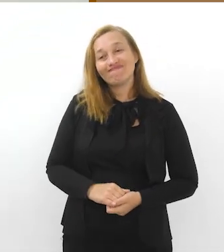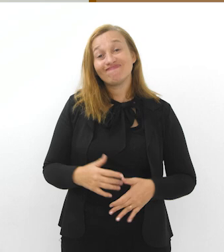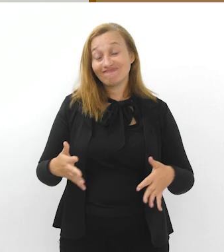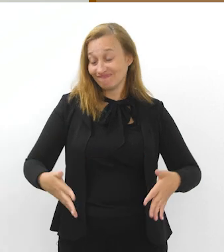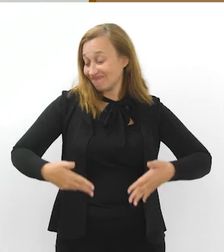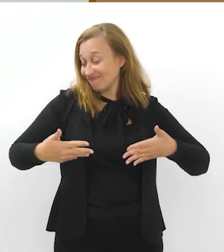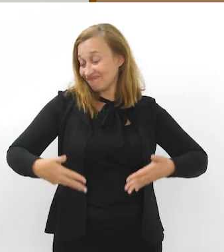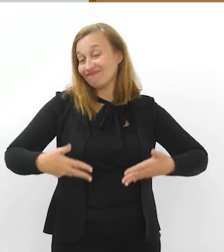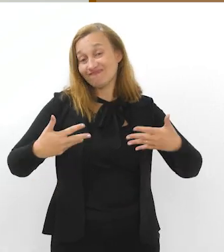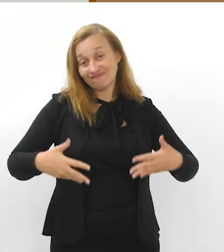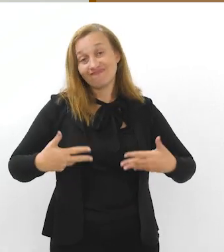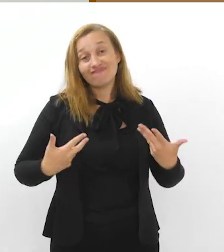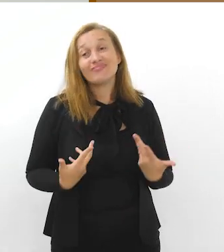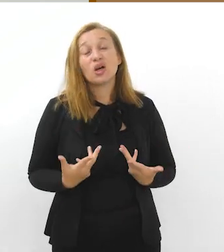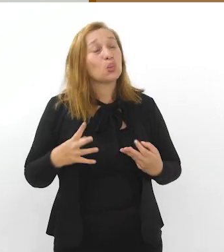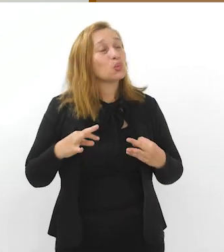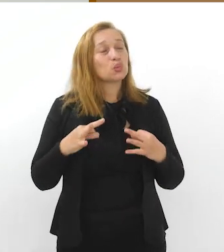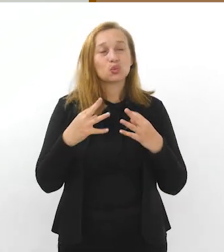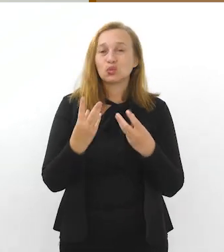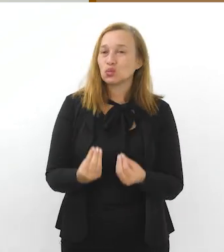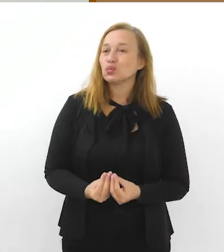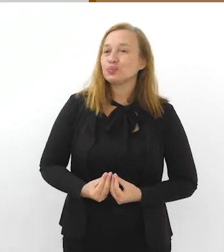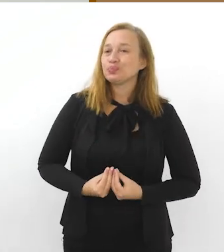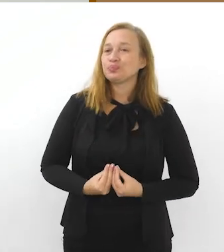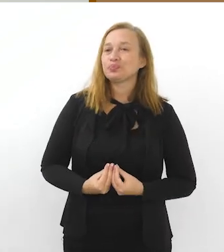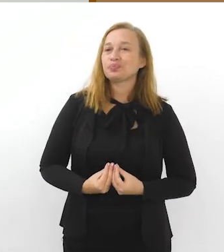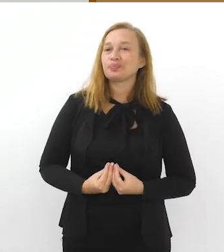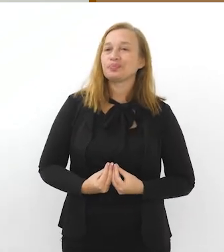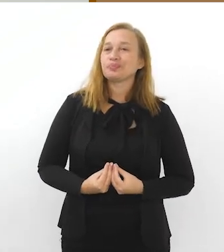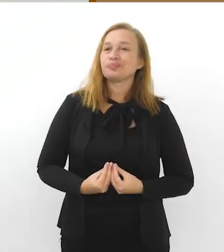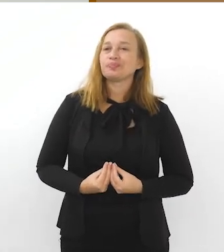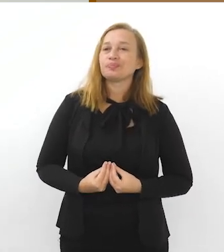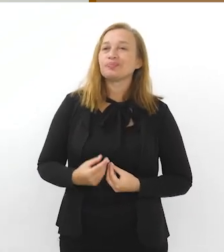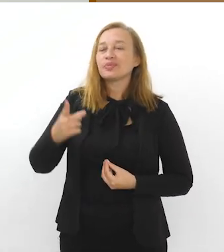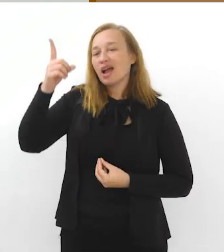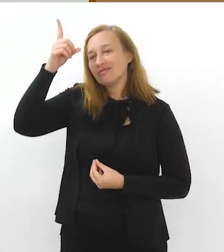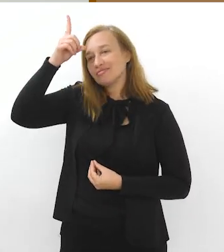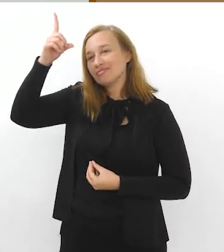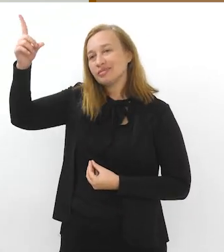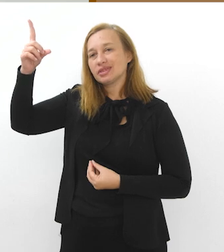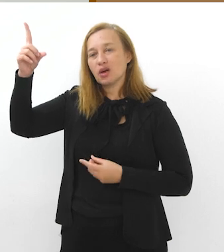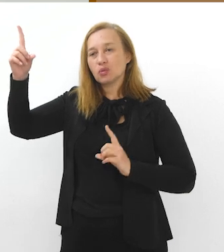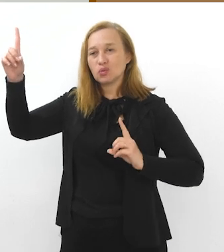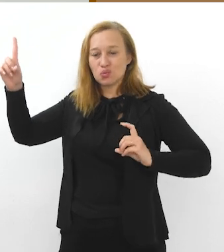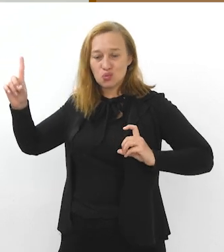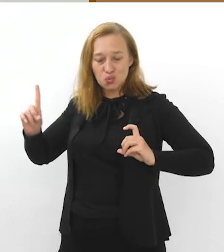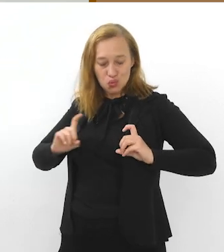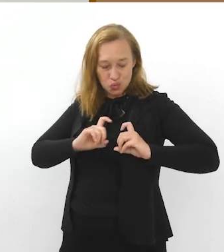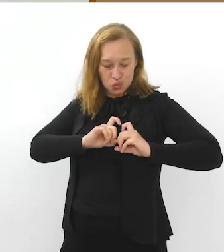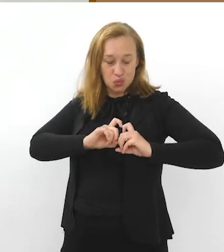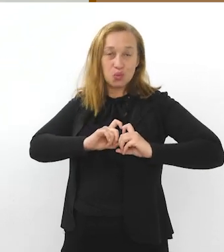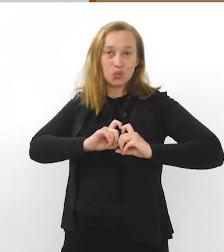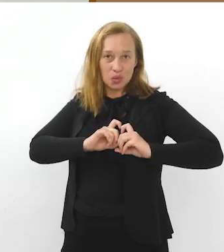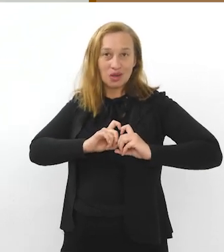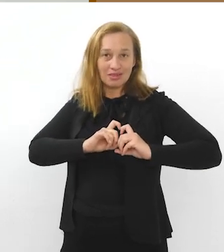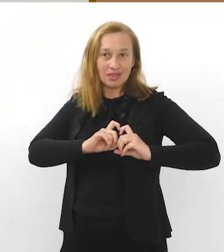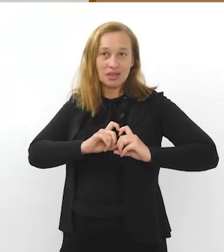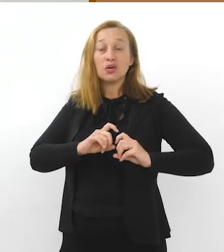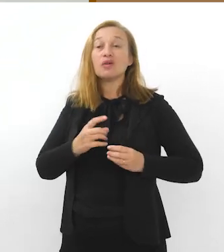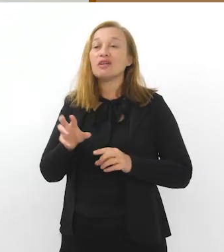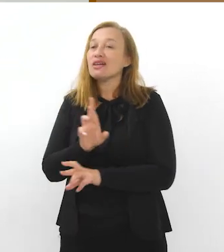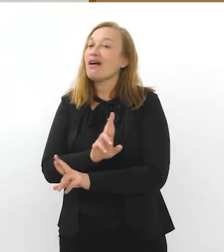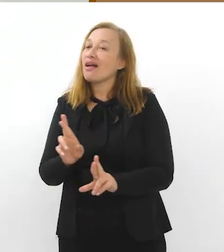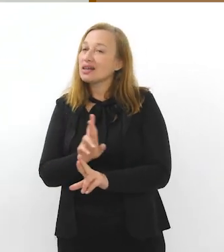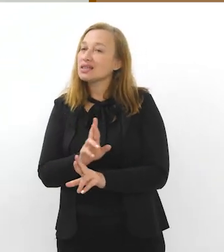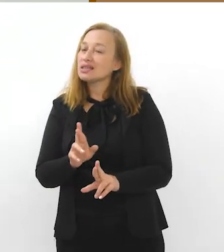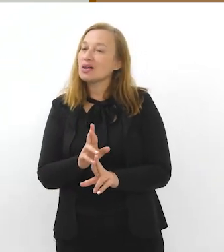determinação, resiliência. Então, tudo isso é ter Deus no coração, né? Então, o que a gente pode fazer em